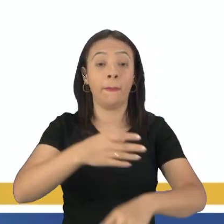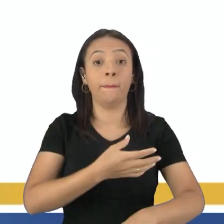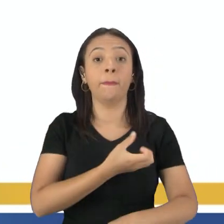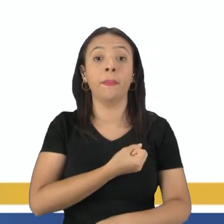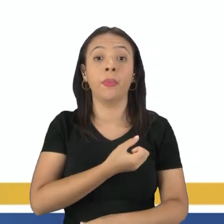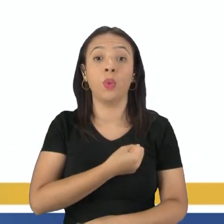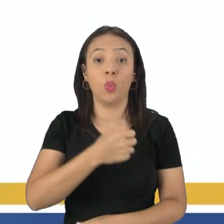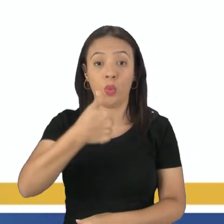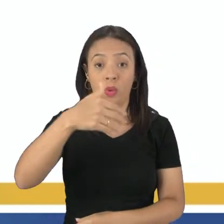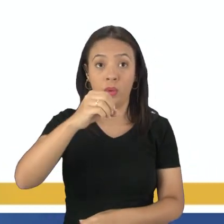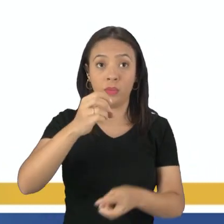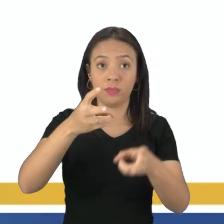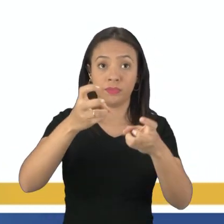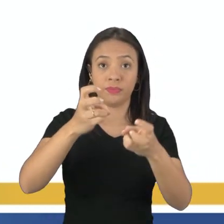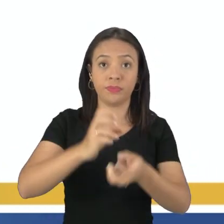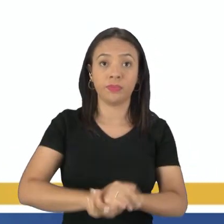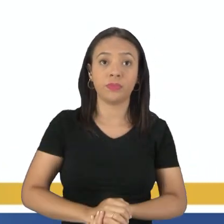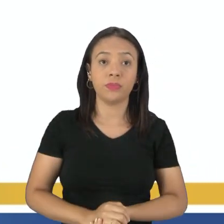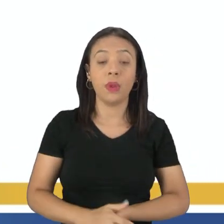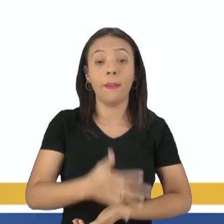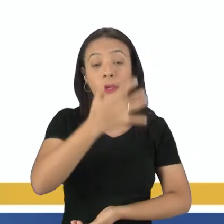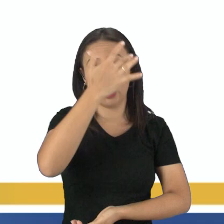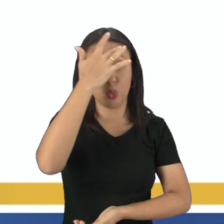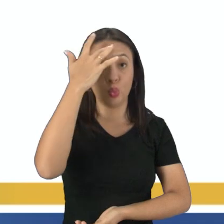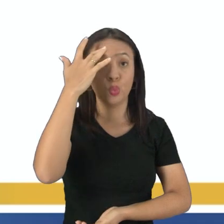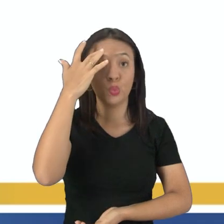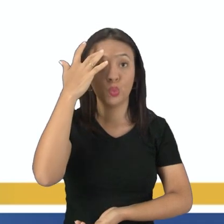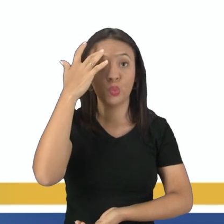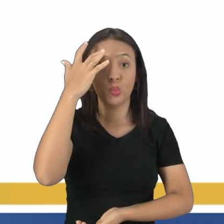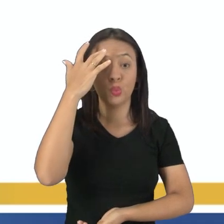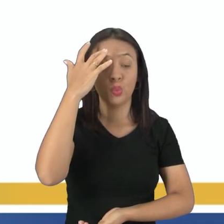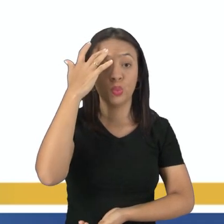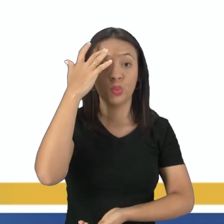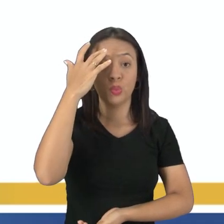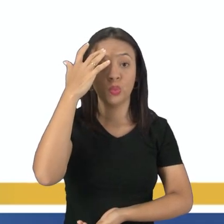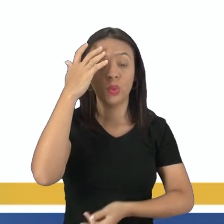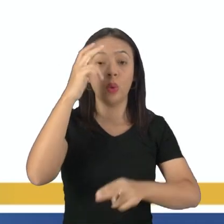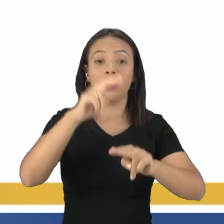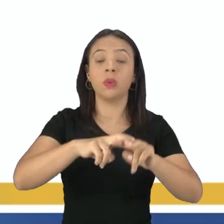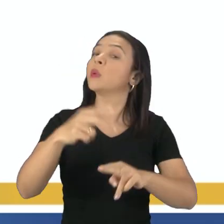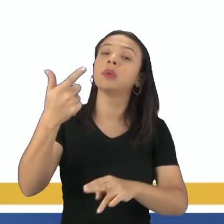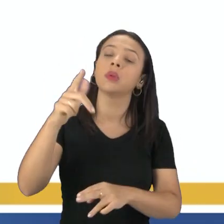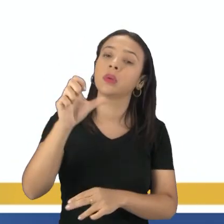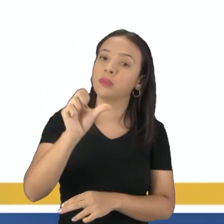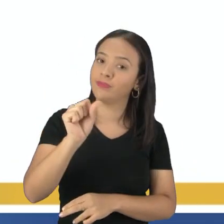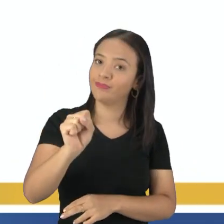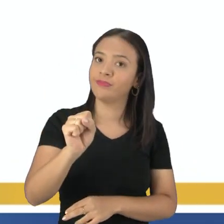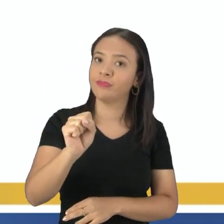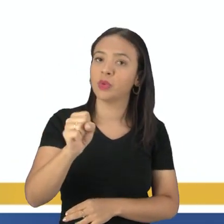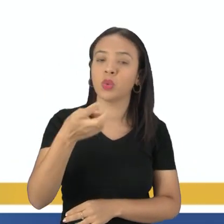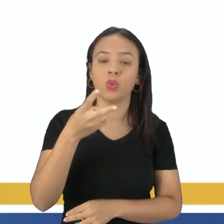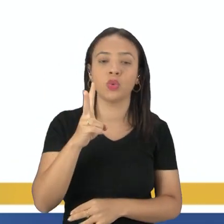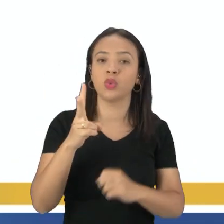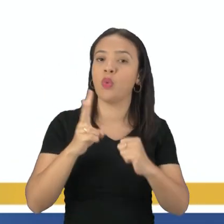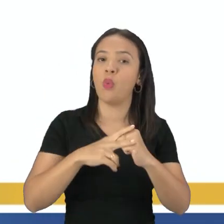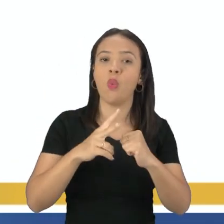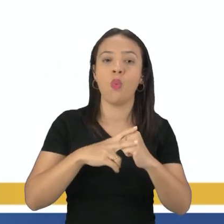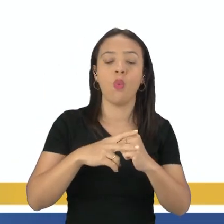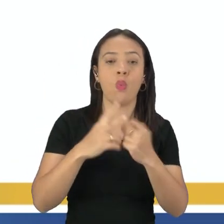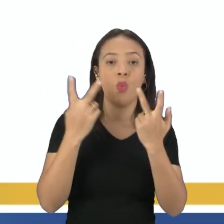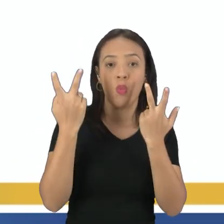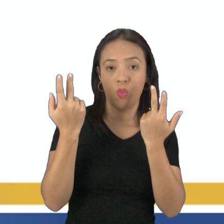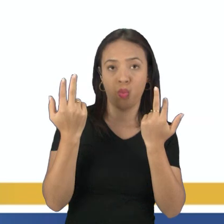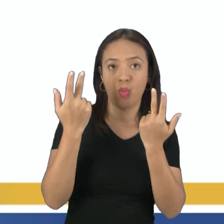10, people significa pessoas, plural, então não leva S, o verbo permaneceu ali, ó,